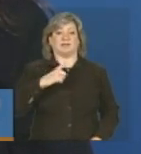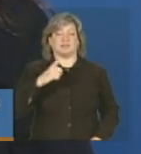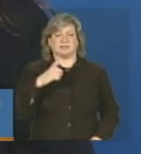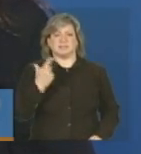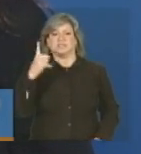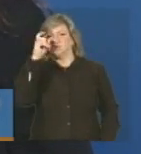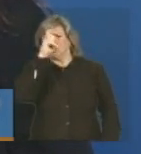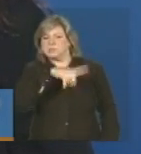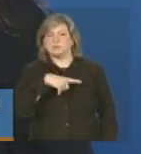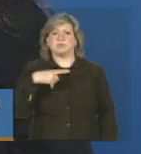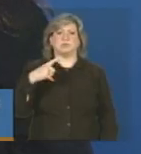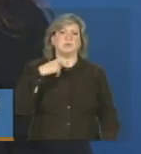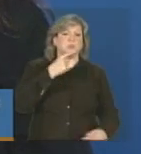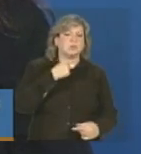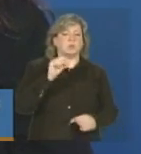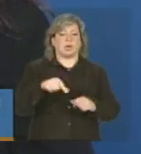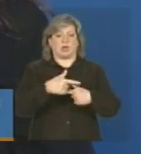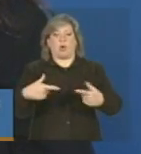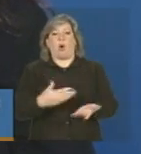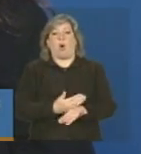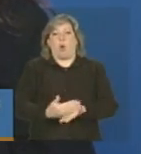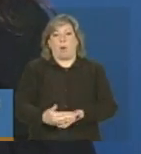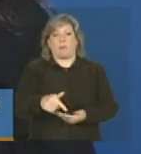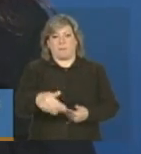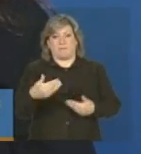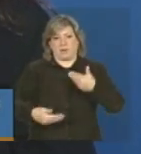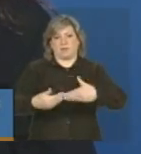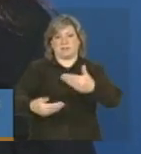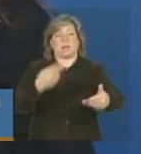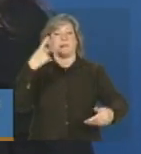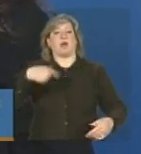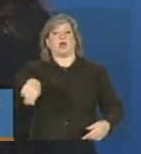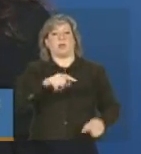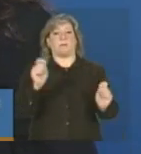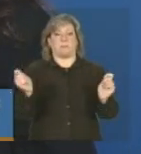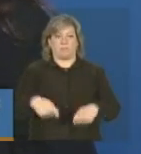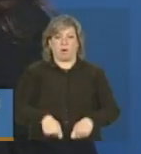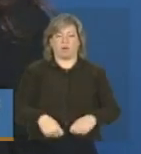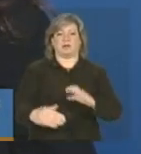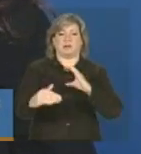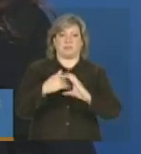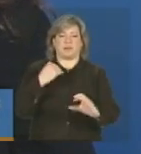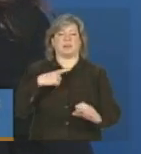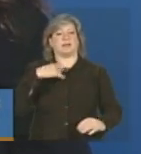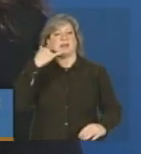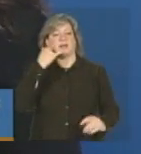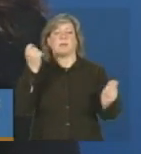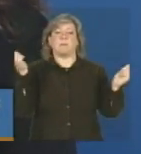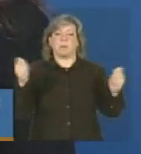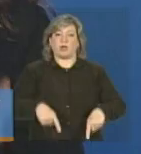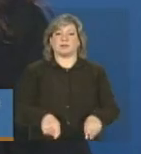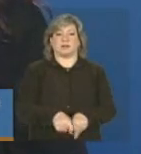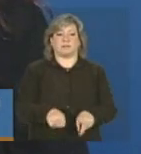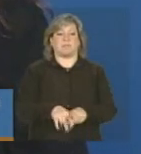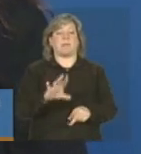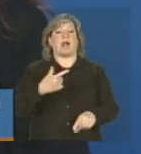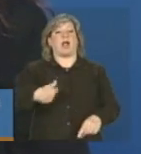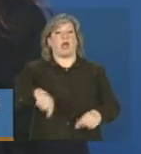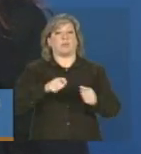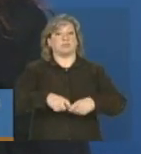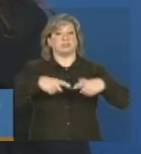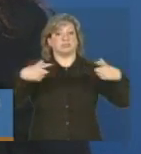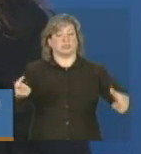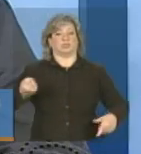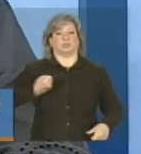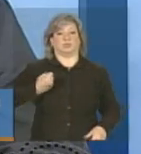tiveram dificuldades nesse início do processo para nos acessar por e-mail e por telefone, mas a gente ampliou o